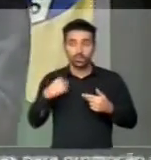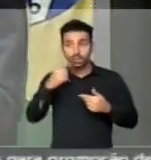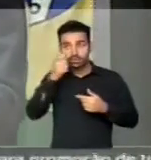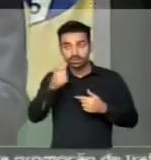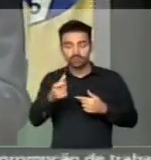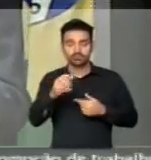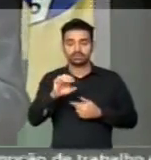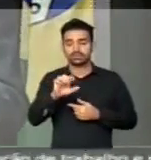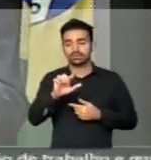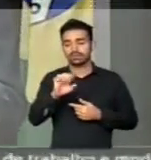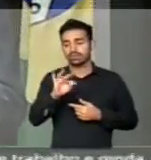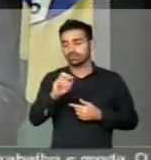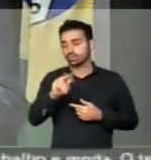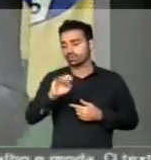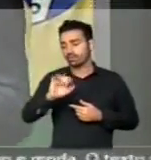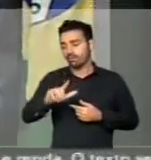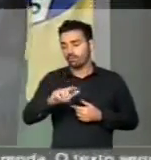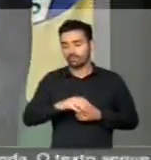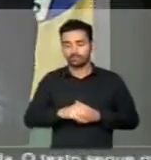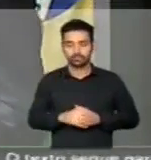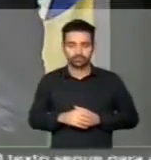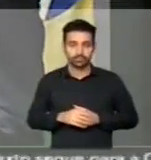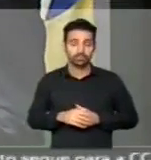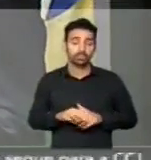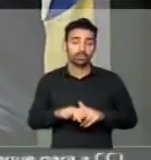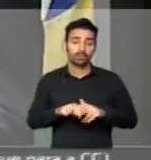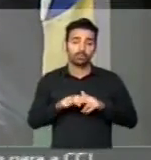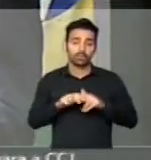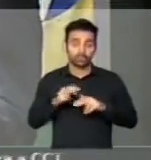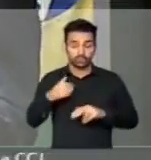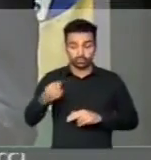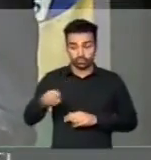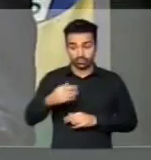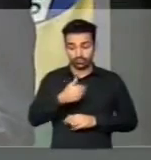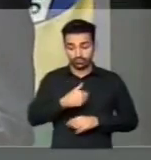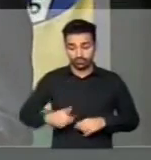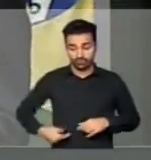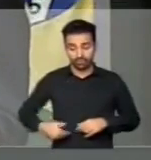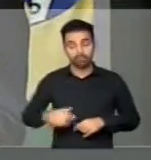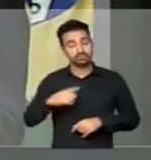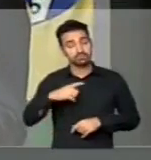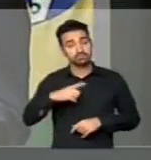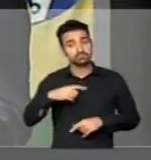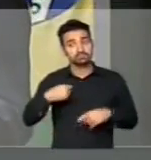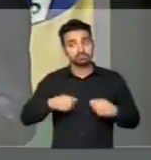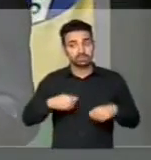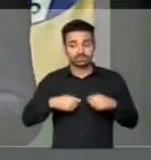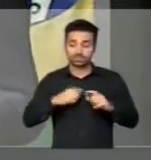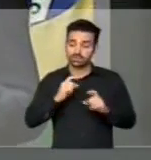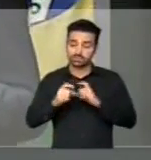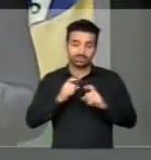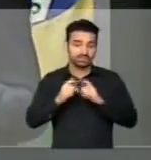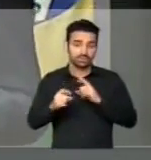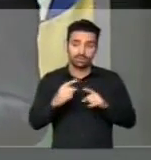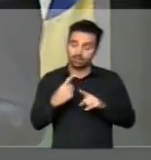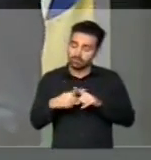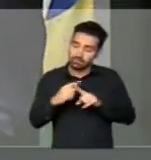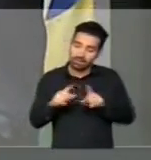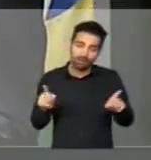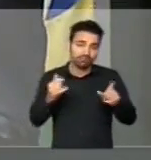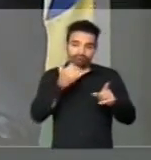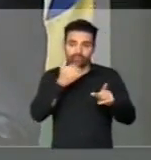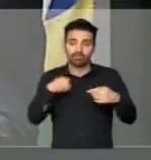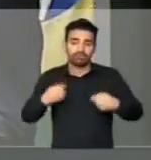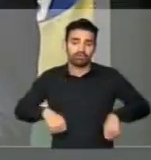Diante dessa realidade, tem cabido ao novo governo administrar a escassez. Como